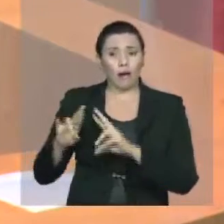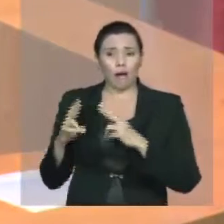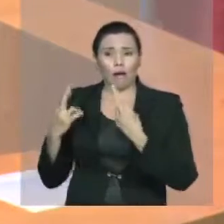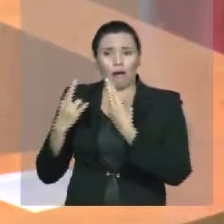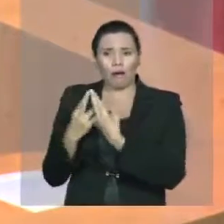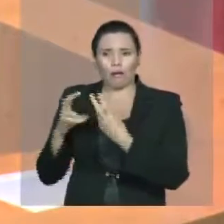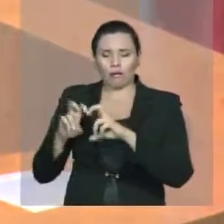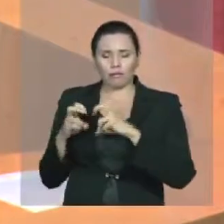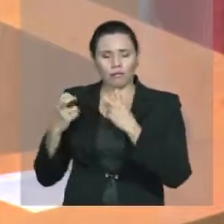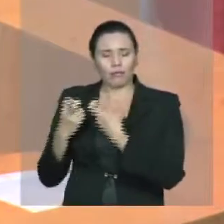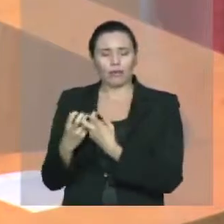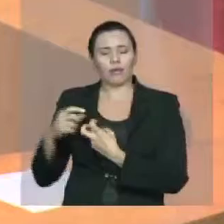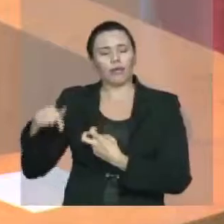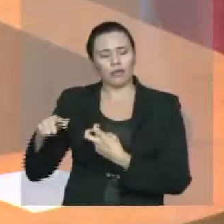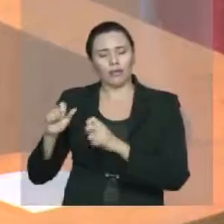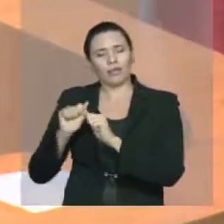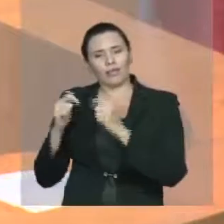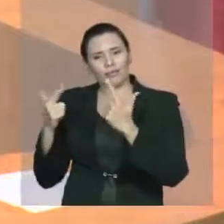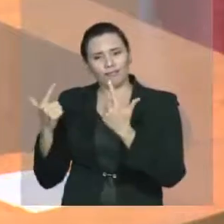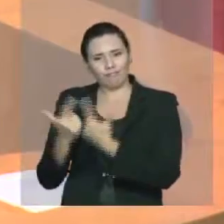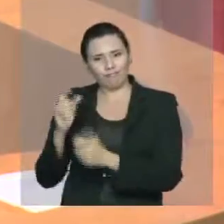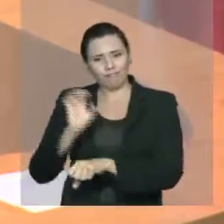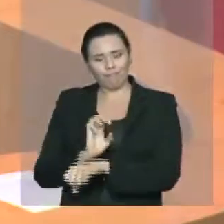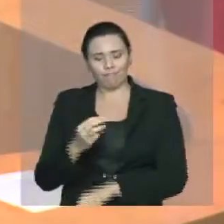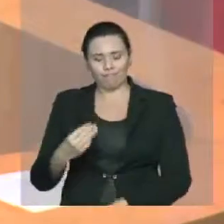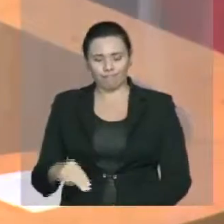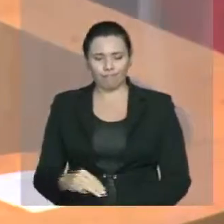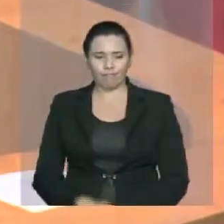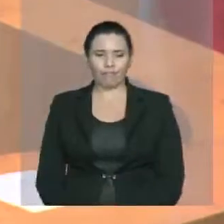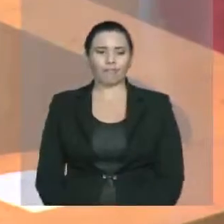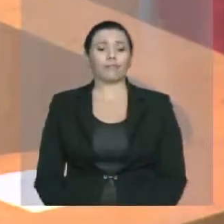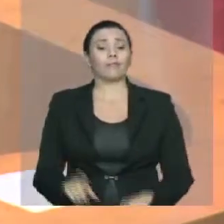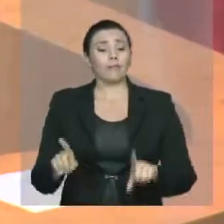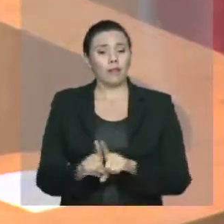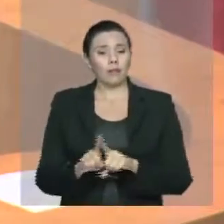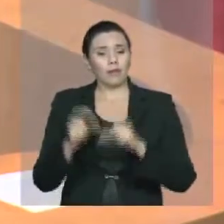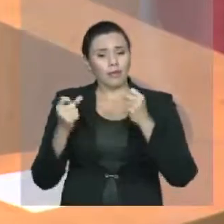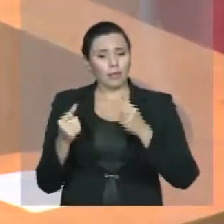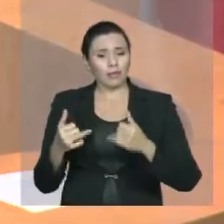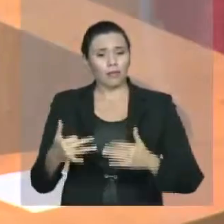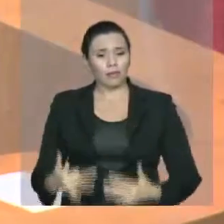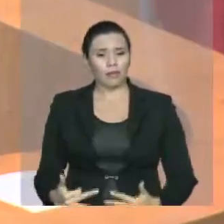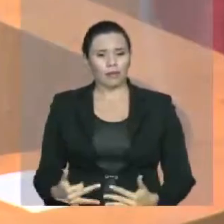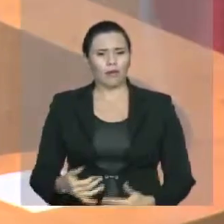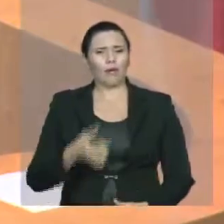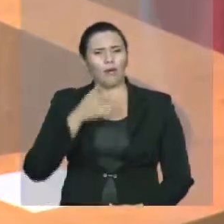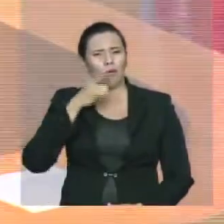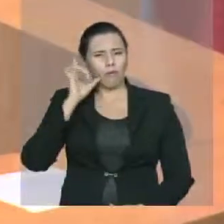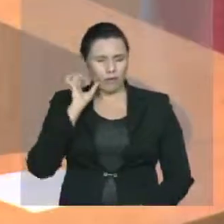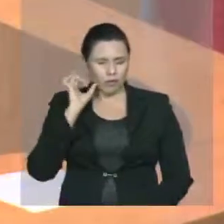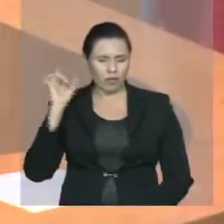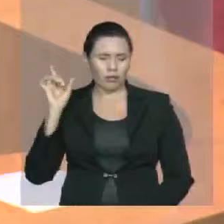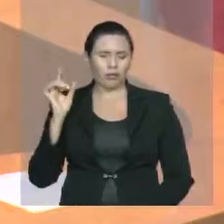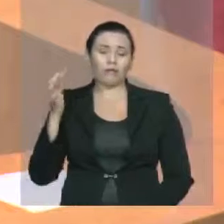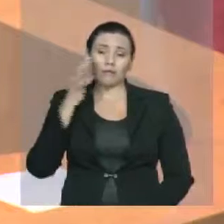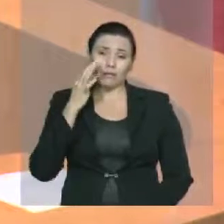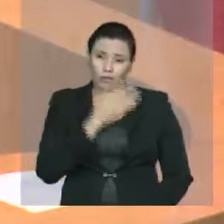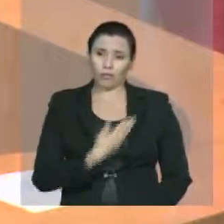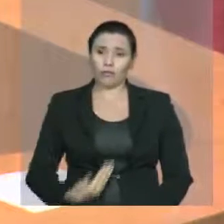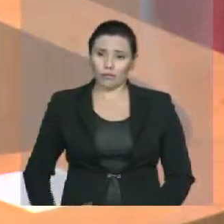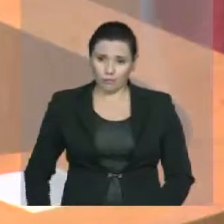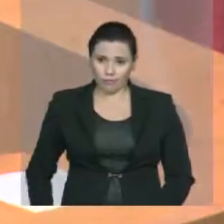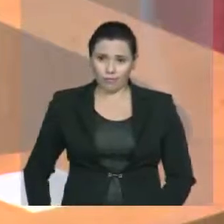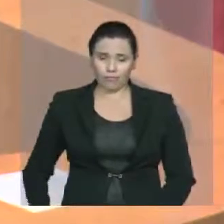Assembleia Legislativa do Estado do Maranhão. Faço referência também a uma publicação no Twitter ontem do governador Flávio Dino para